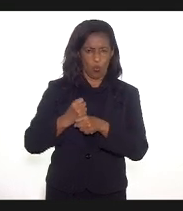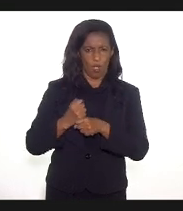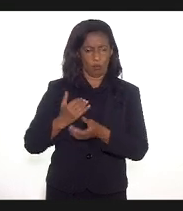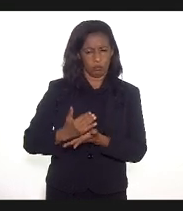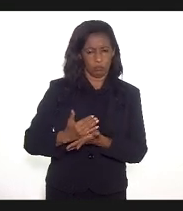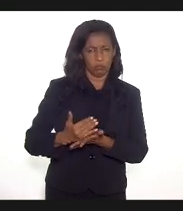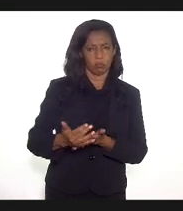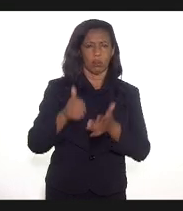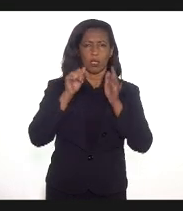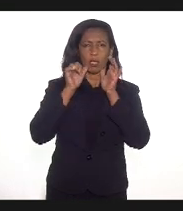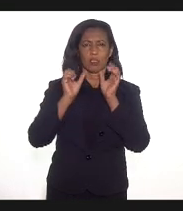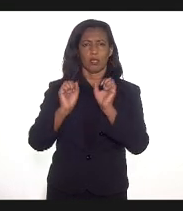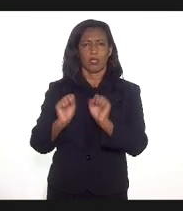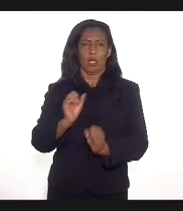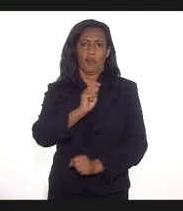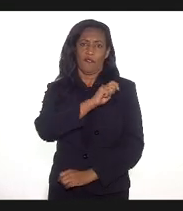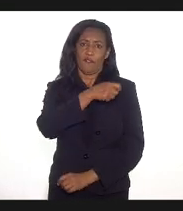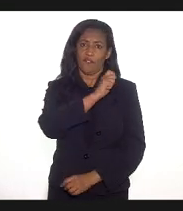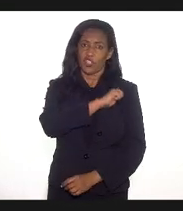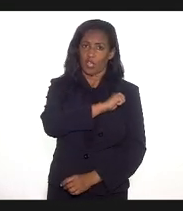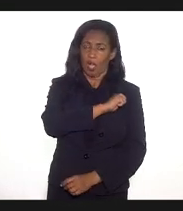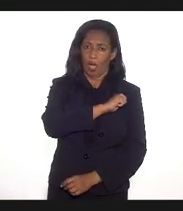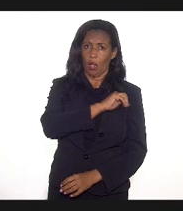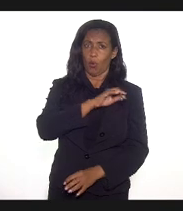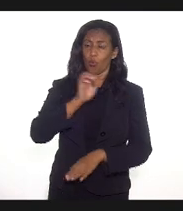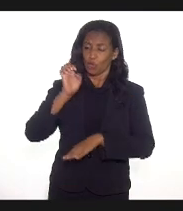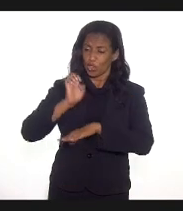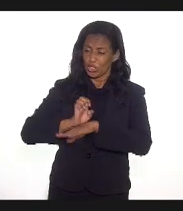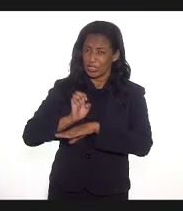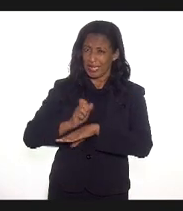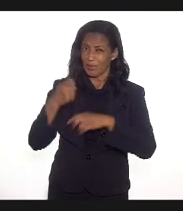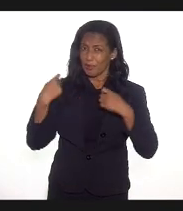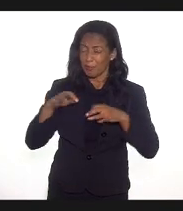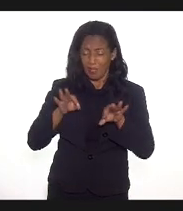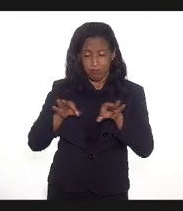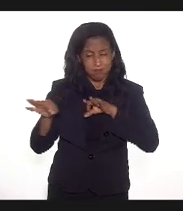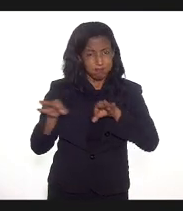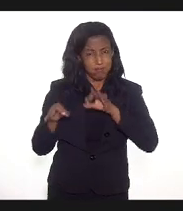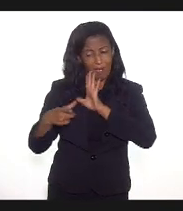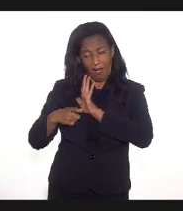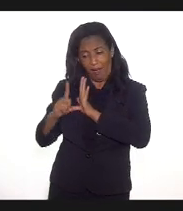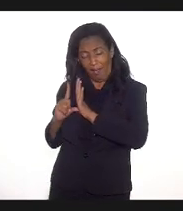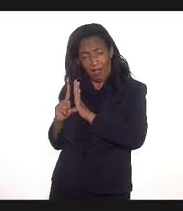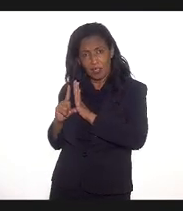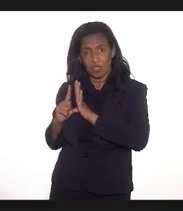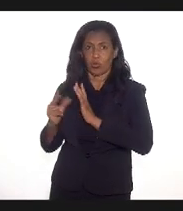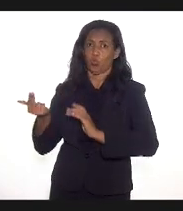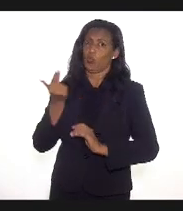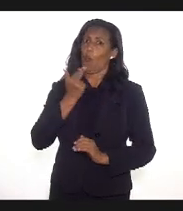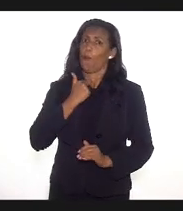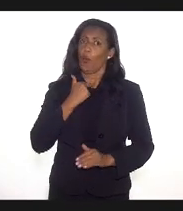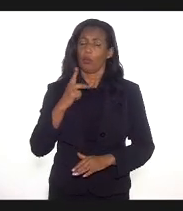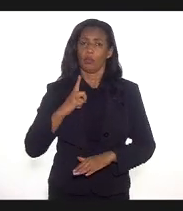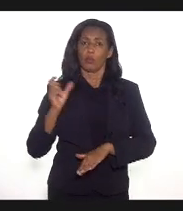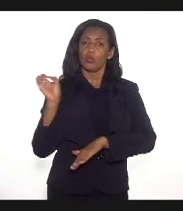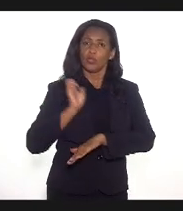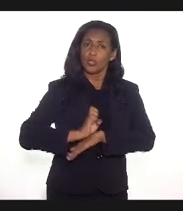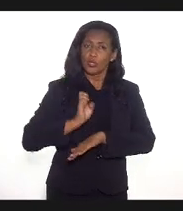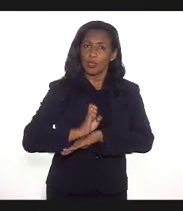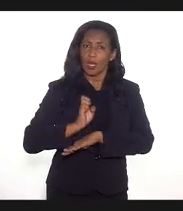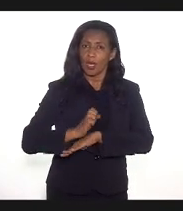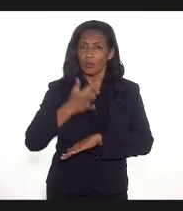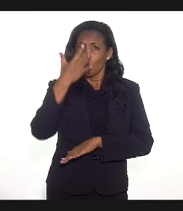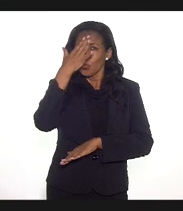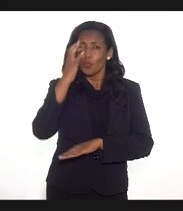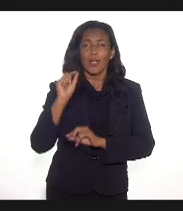fiscal, um Estado que precisa se planejar. Não é possível a gente ter um Estado que não sabe o